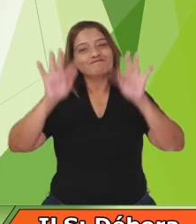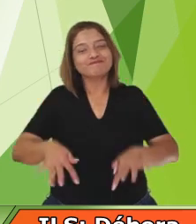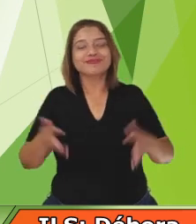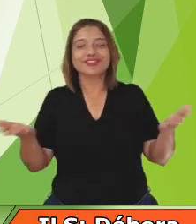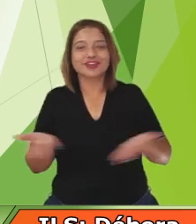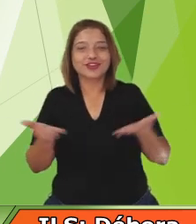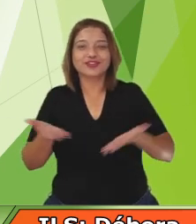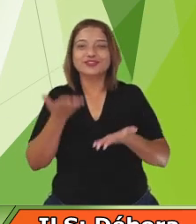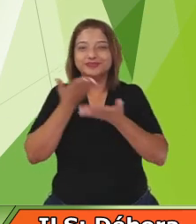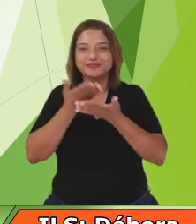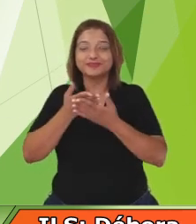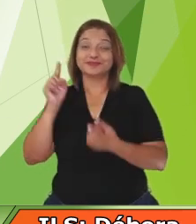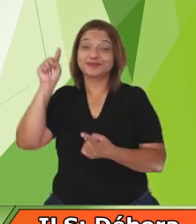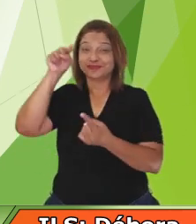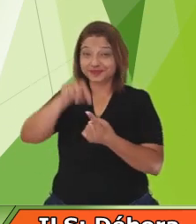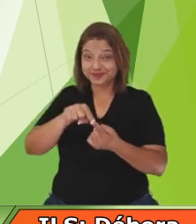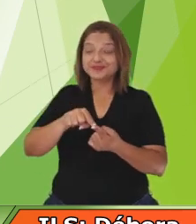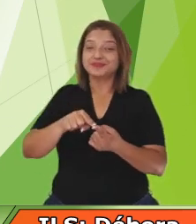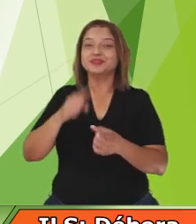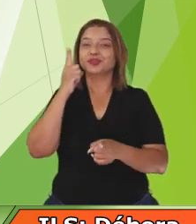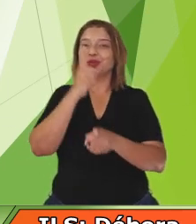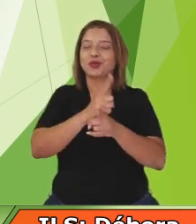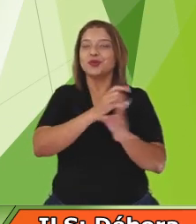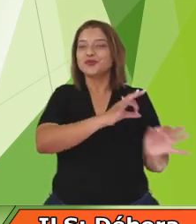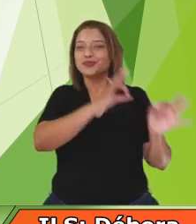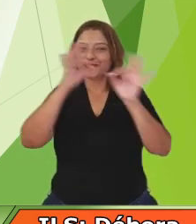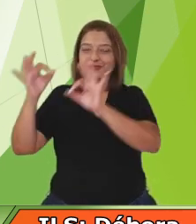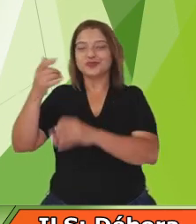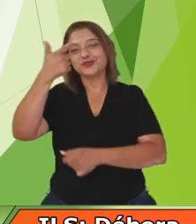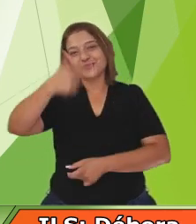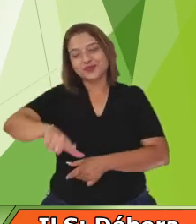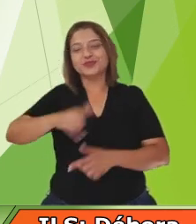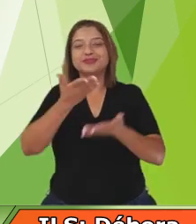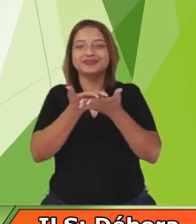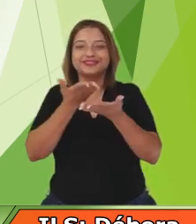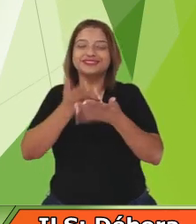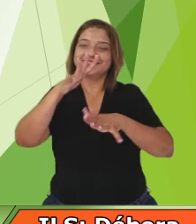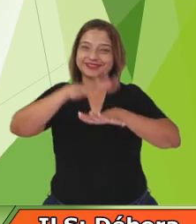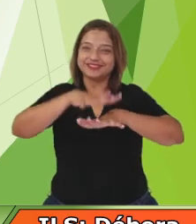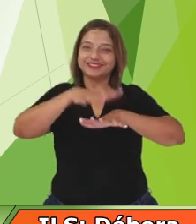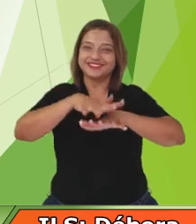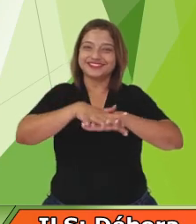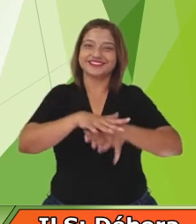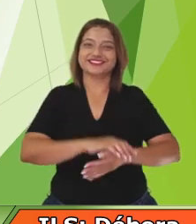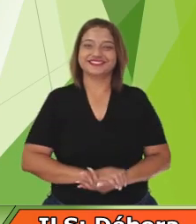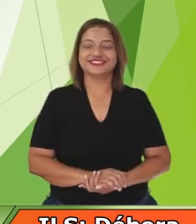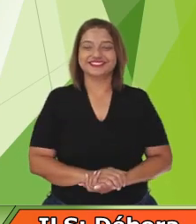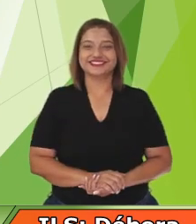deste descritor. Até o próximo vídeo com mais estudos matemáticos.